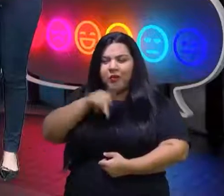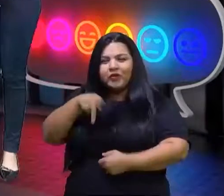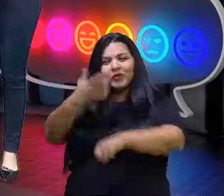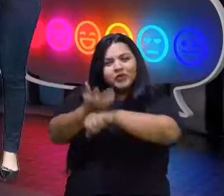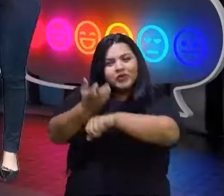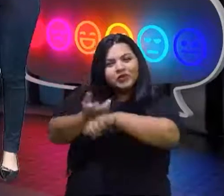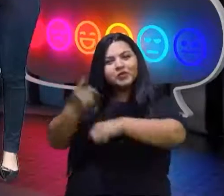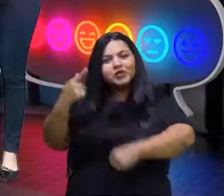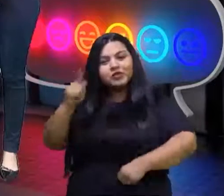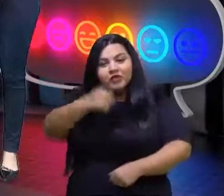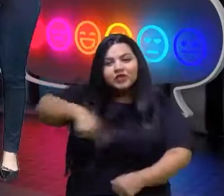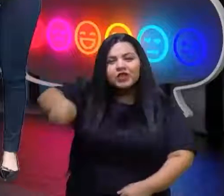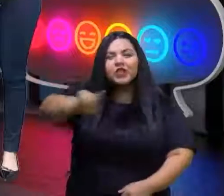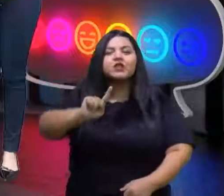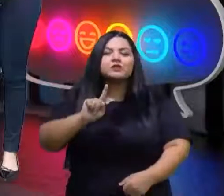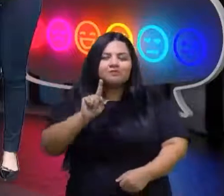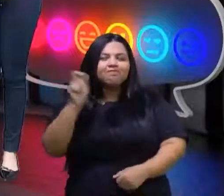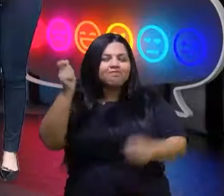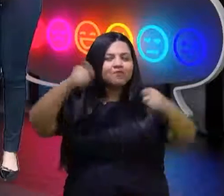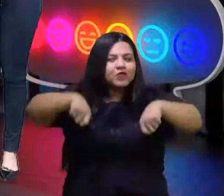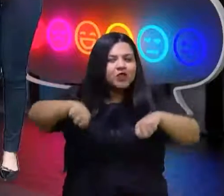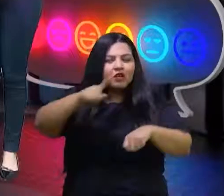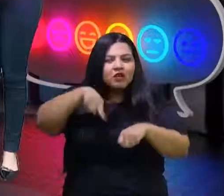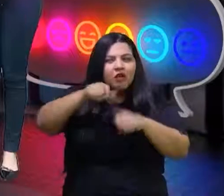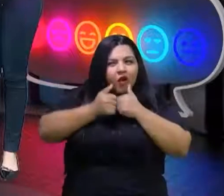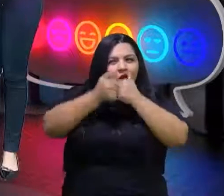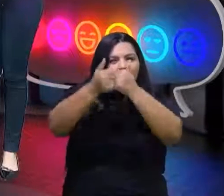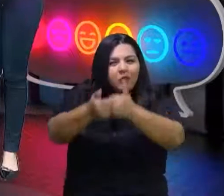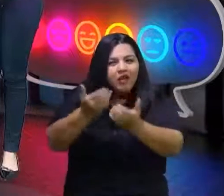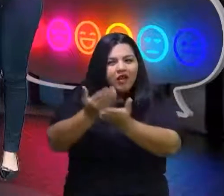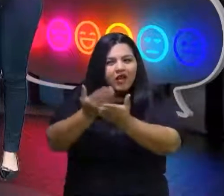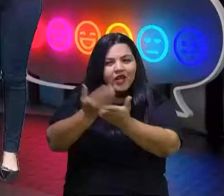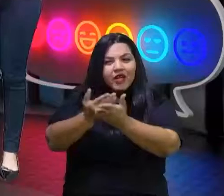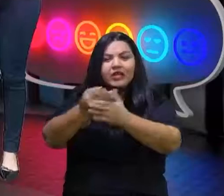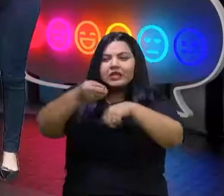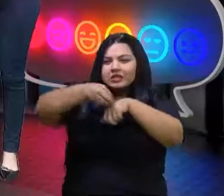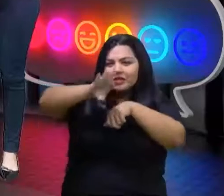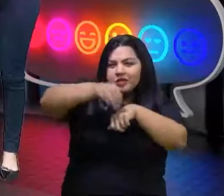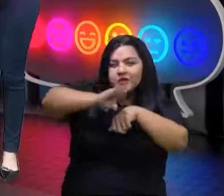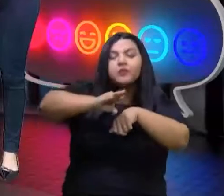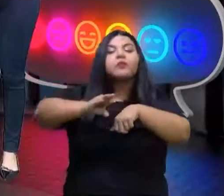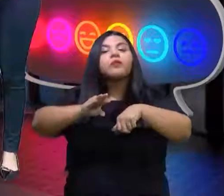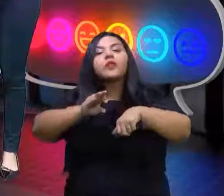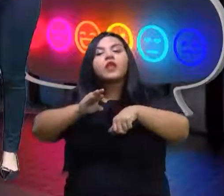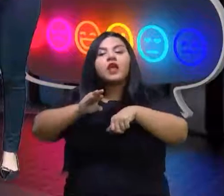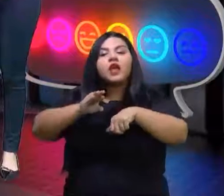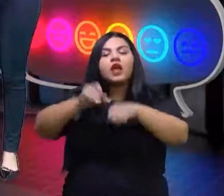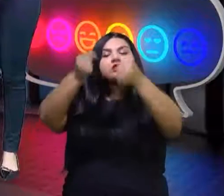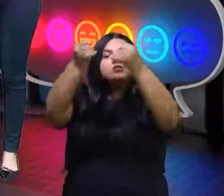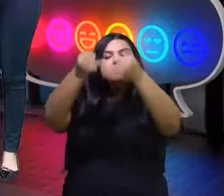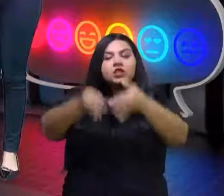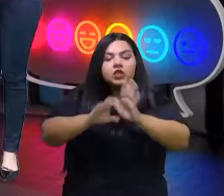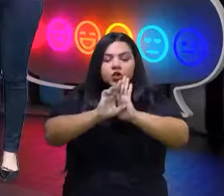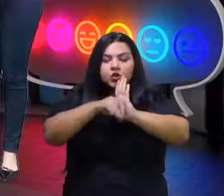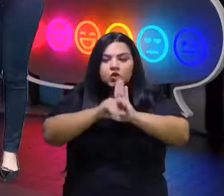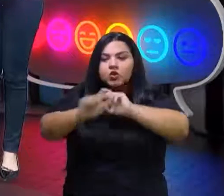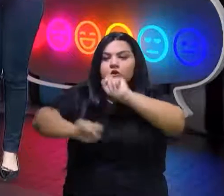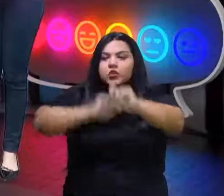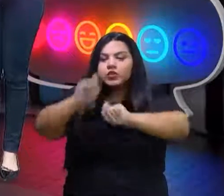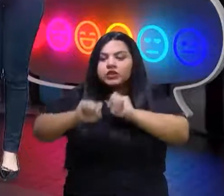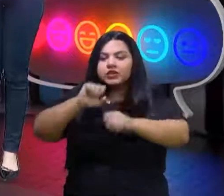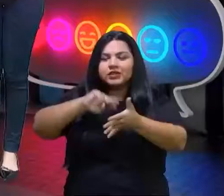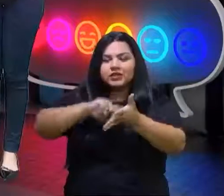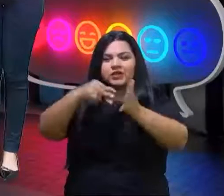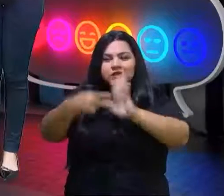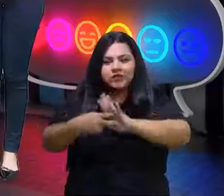com certeza vocês devem acompanhar aí nas nossas aulas. Ele vem trazendo para a gente aí a explicação do conceito do que